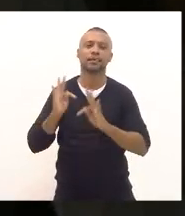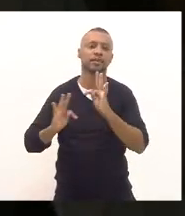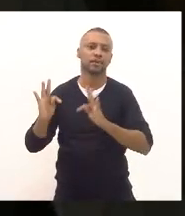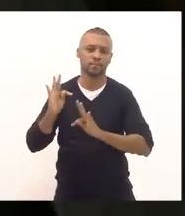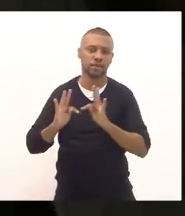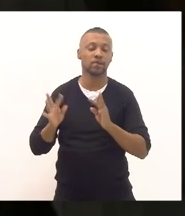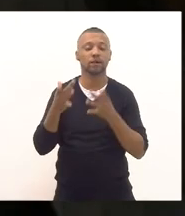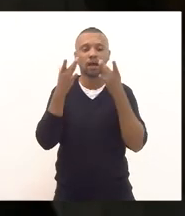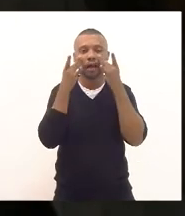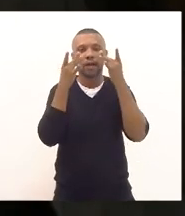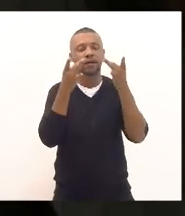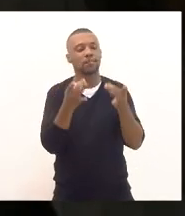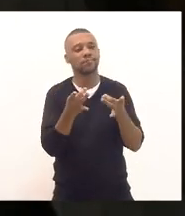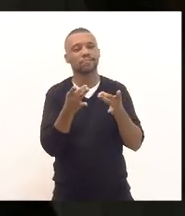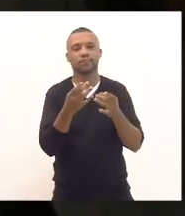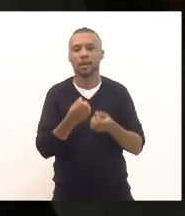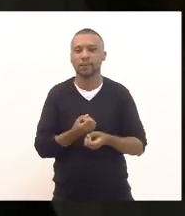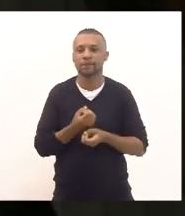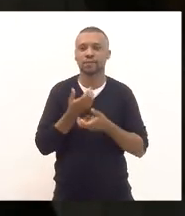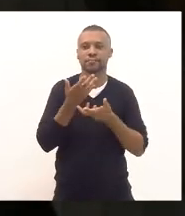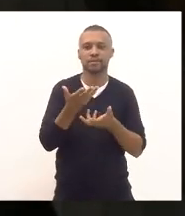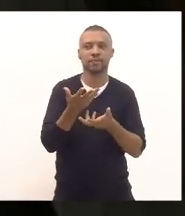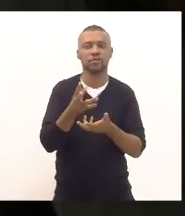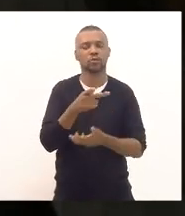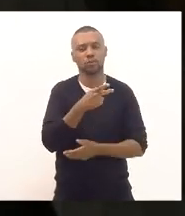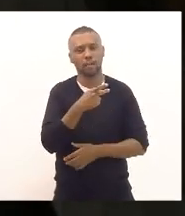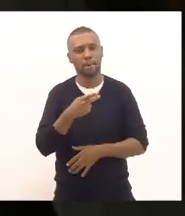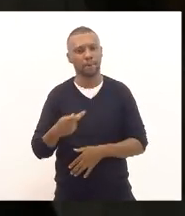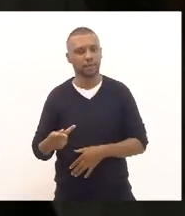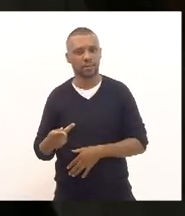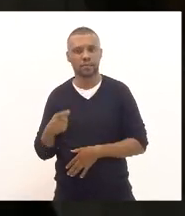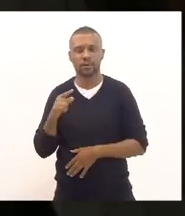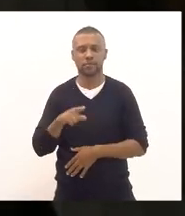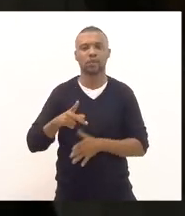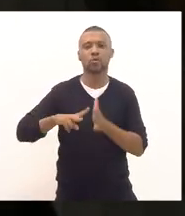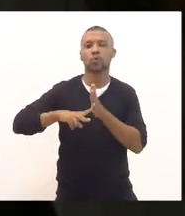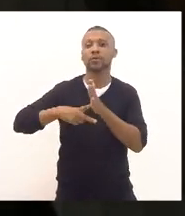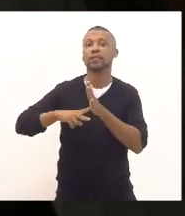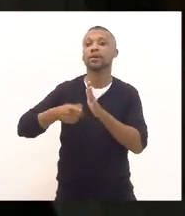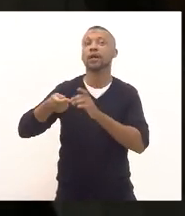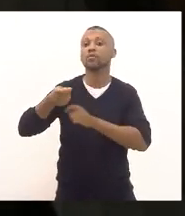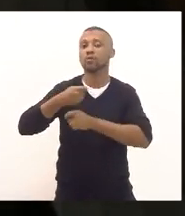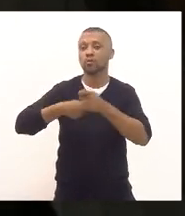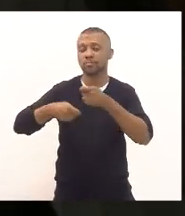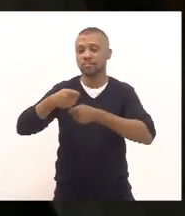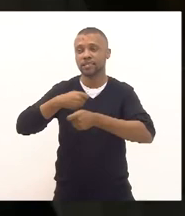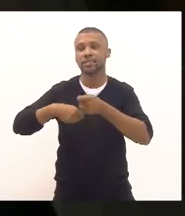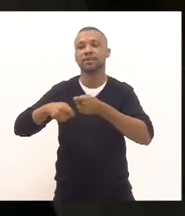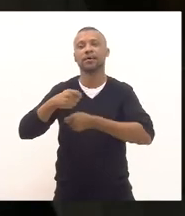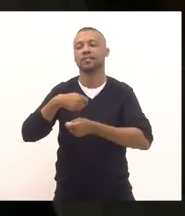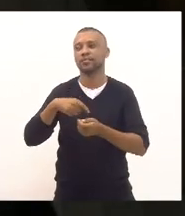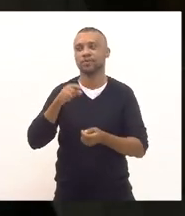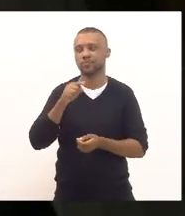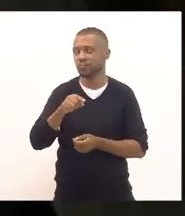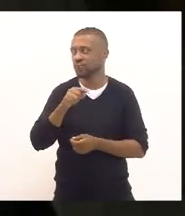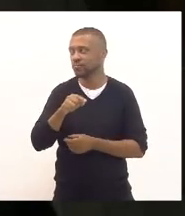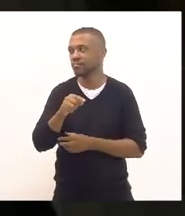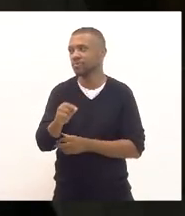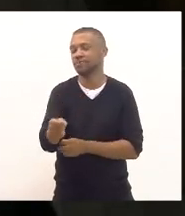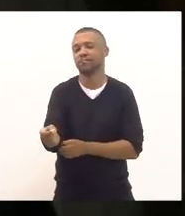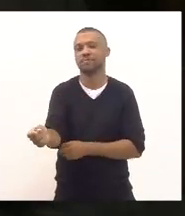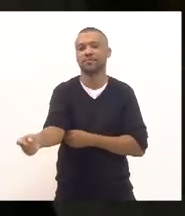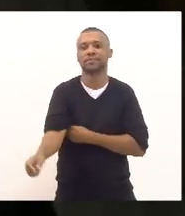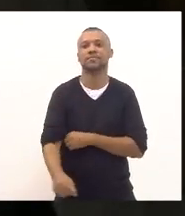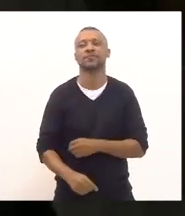chamou atenção a manifestação do presidente do Sindicato dos Comerciantes eu acho algo assim acho que é isso